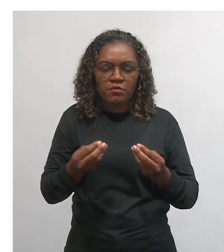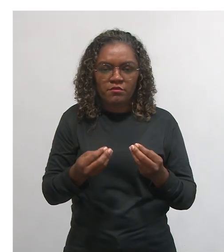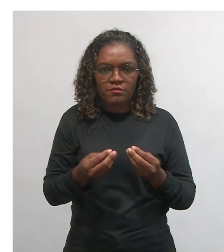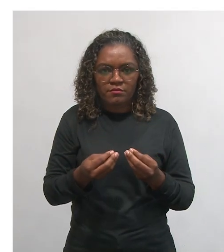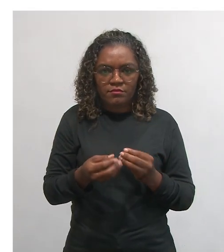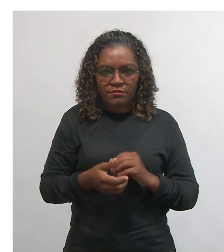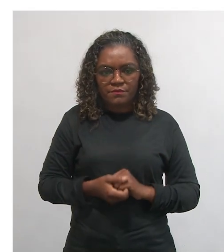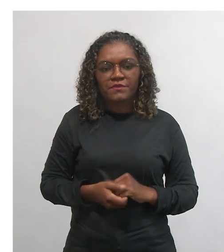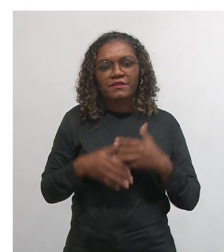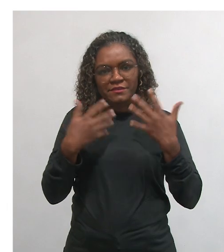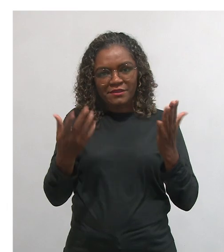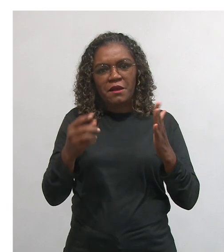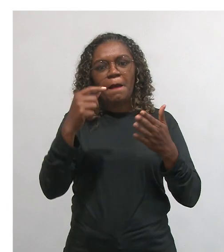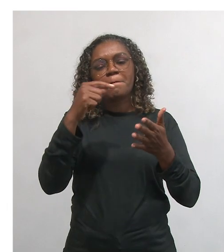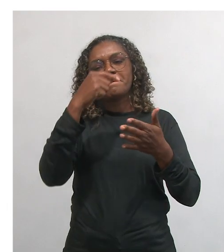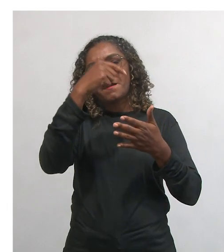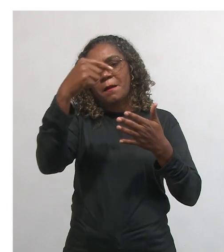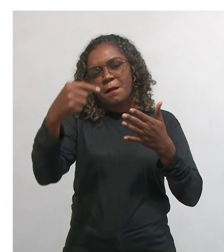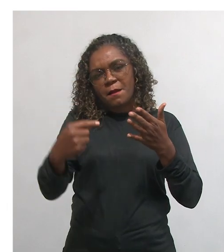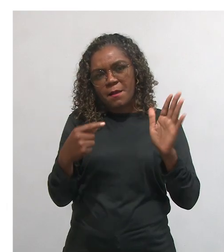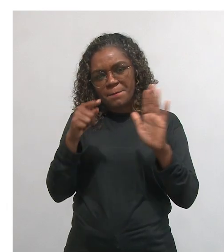indagações, em grande medida,